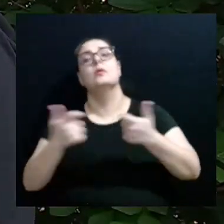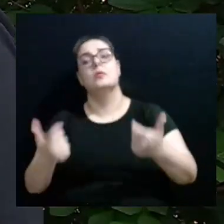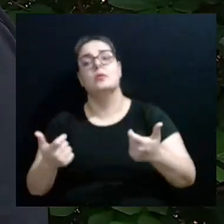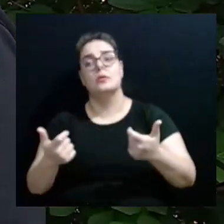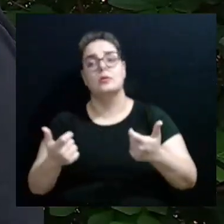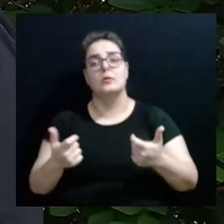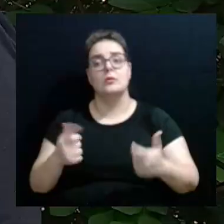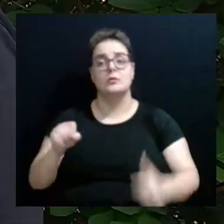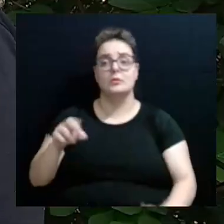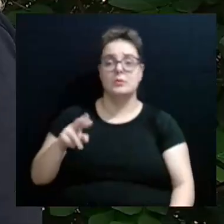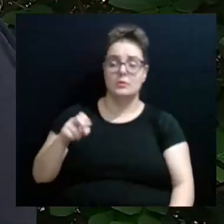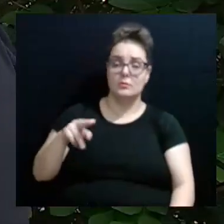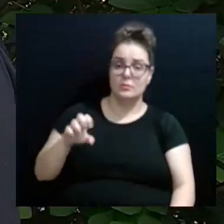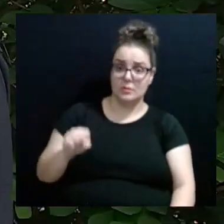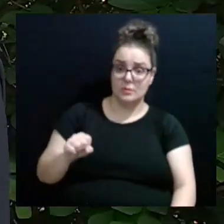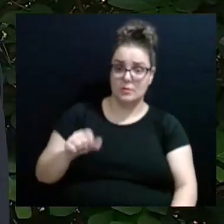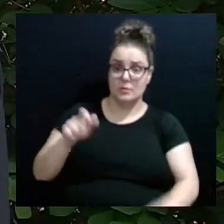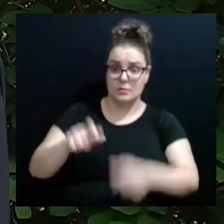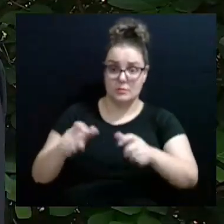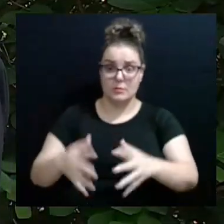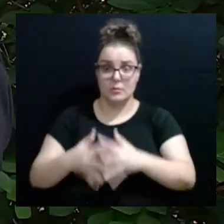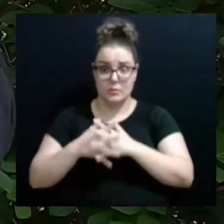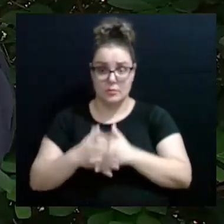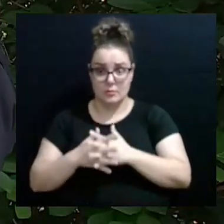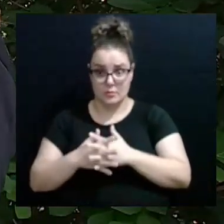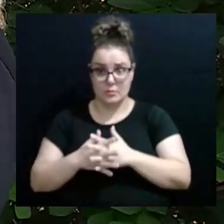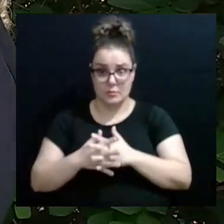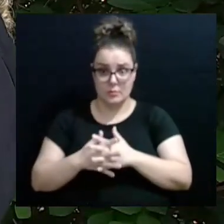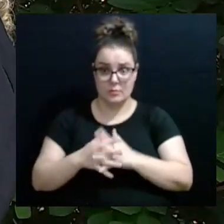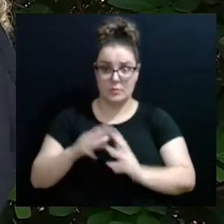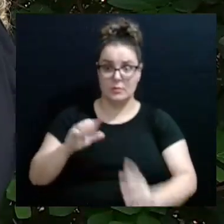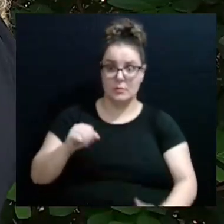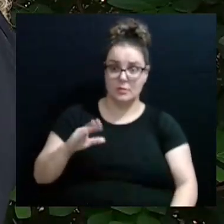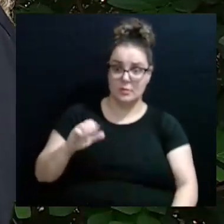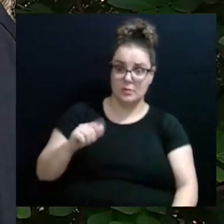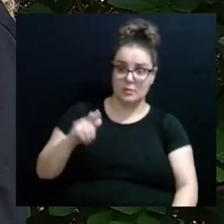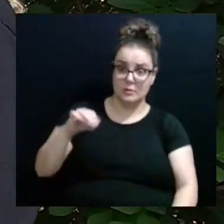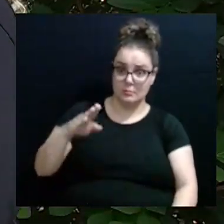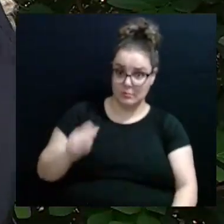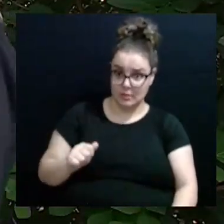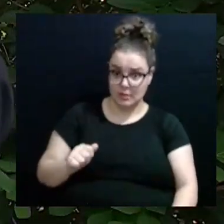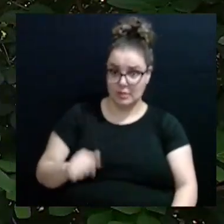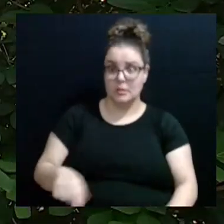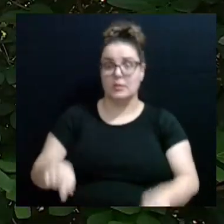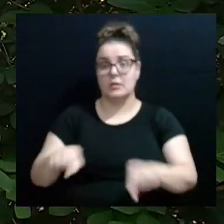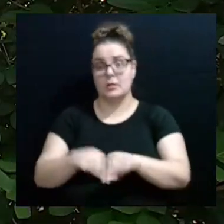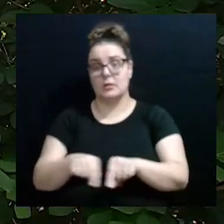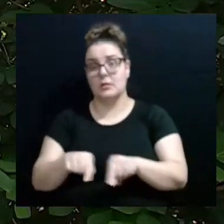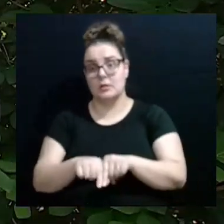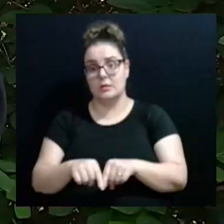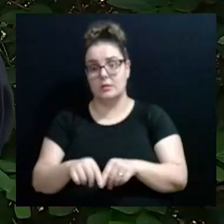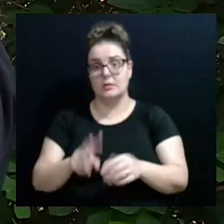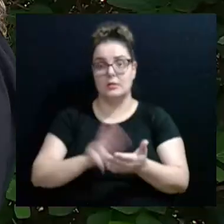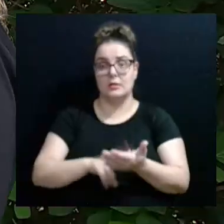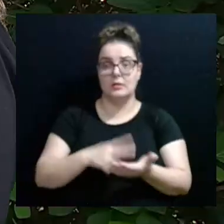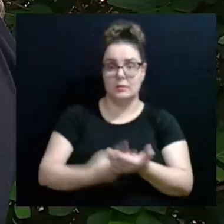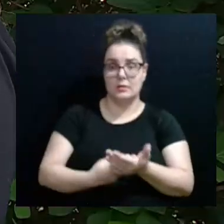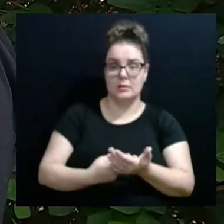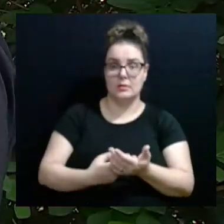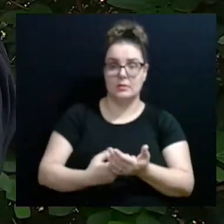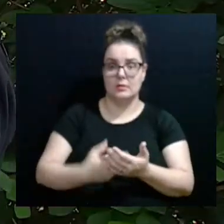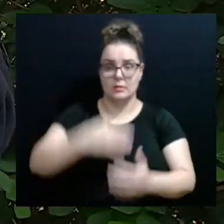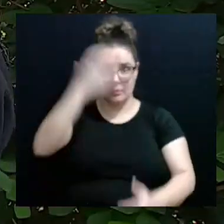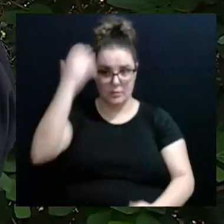Às vezes as pessoas confundem com o cangambá, que é aquele que também foi que emite o cheiro fedidinho, né? Que ele solta um